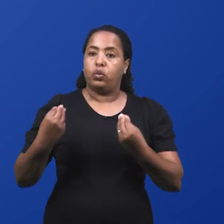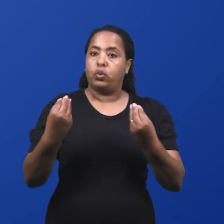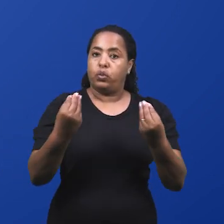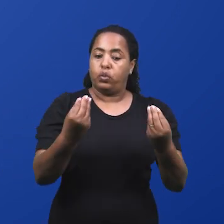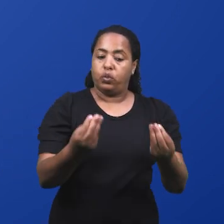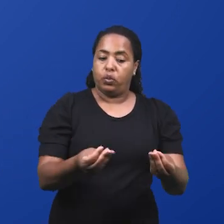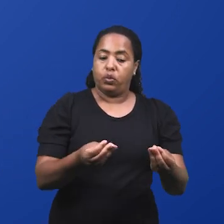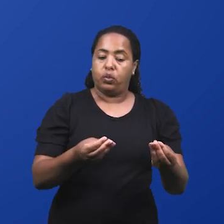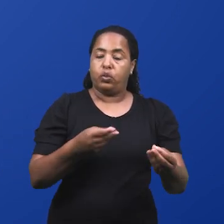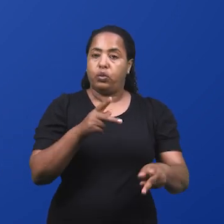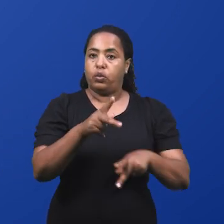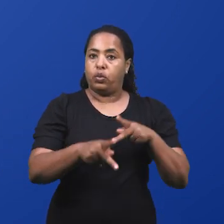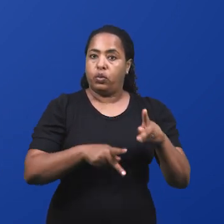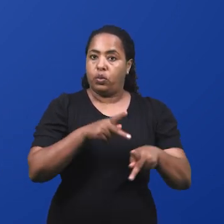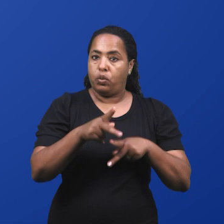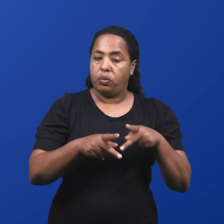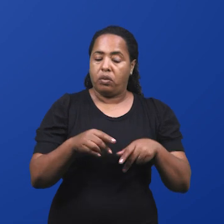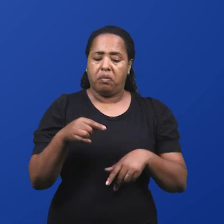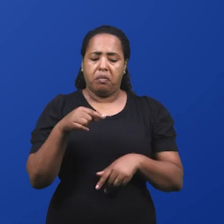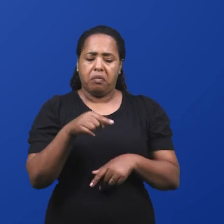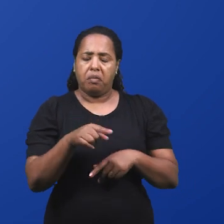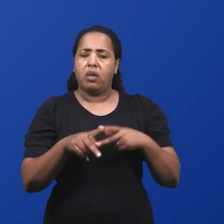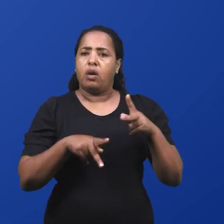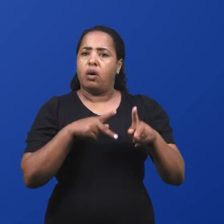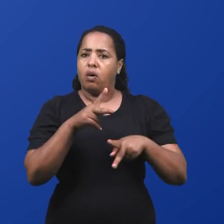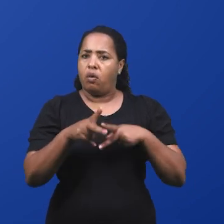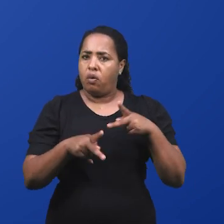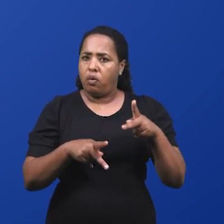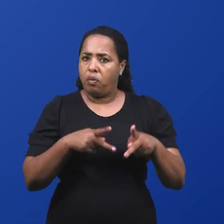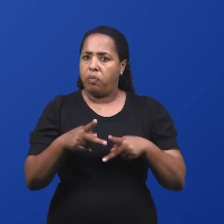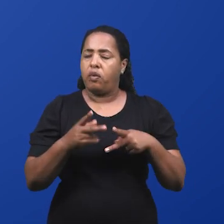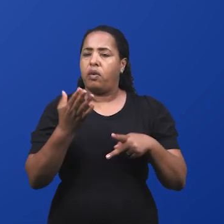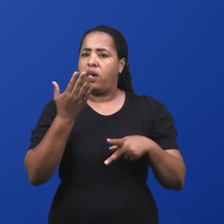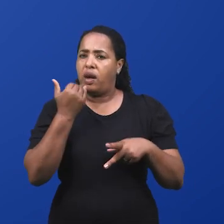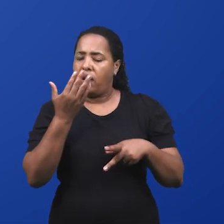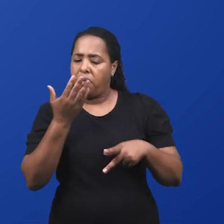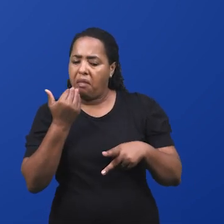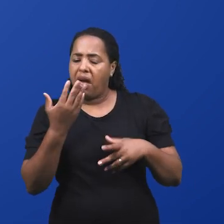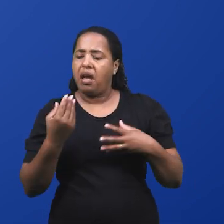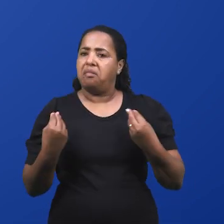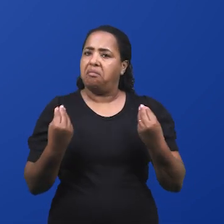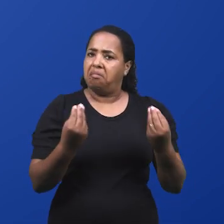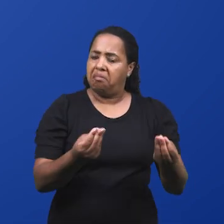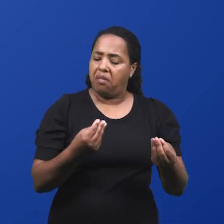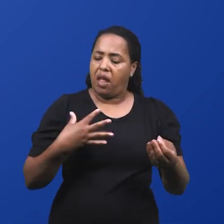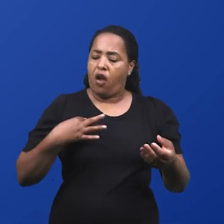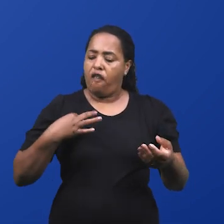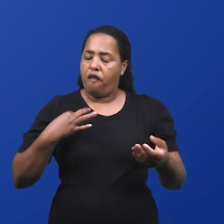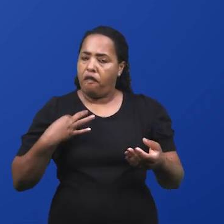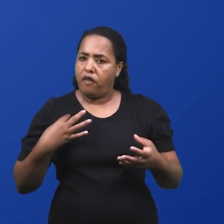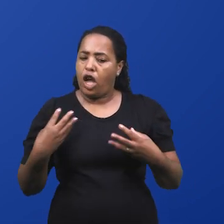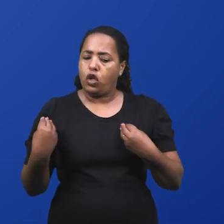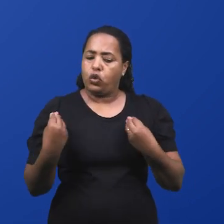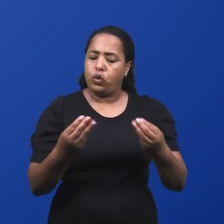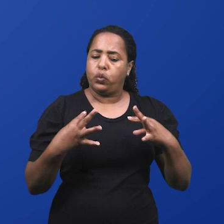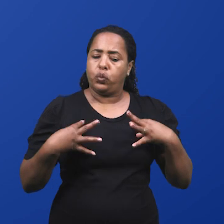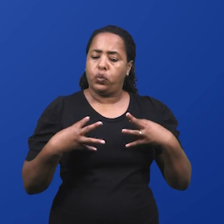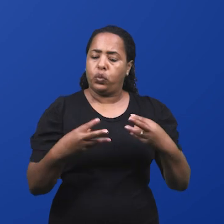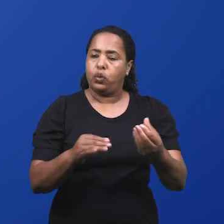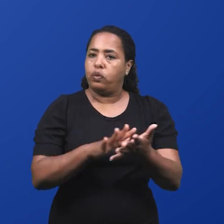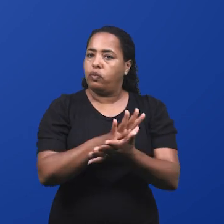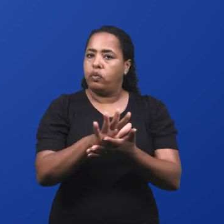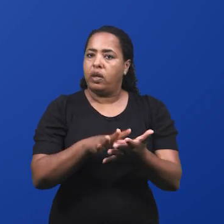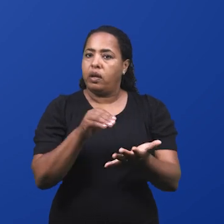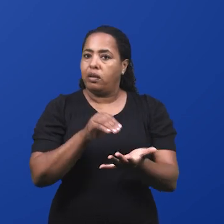proveu ao povo. Tudo aquilo que o povo tinha havia sido dado por Deus, o alimento, as vestes, tudo.